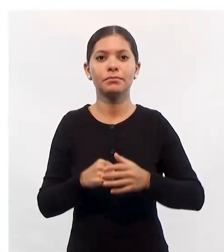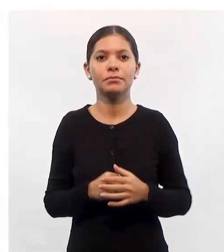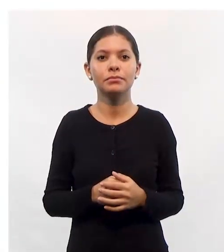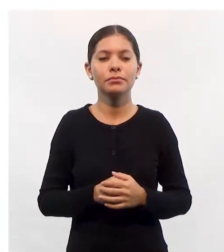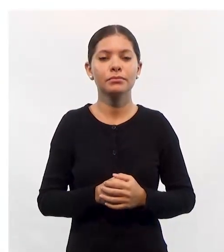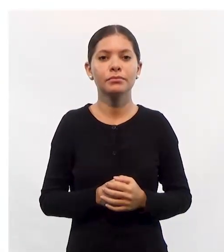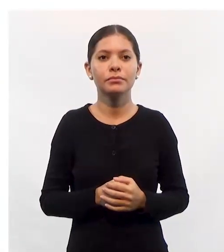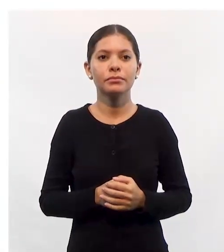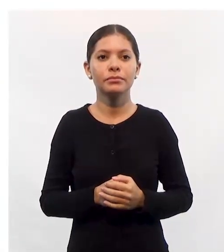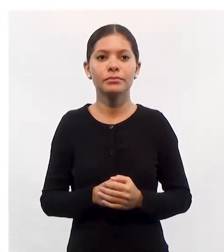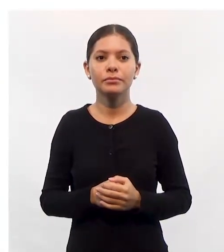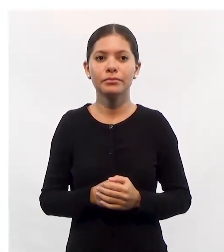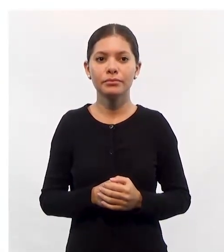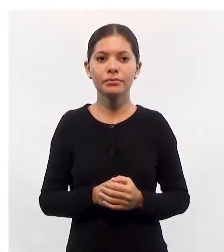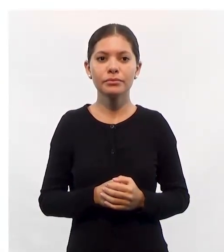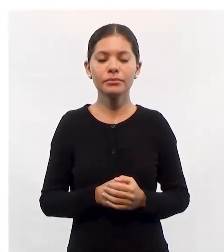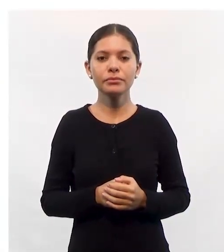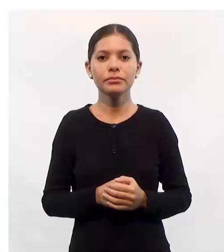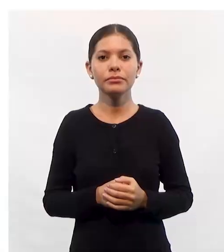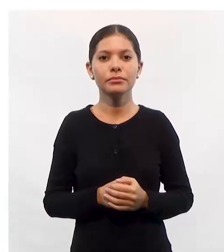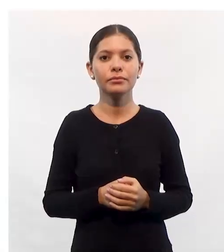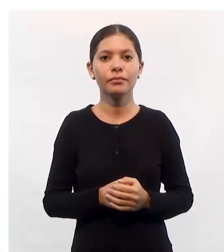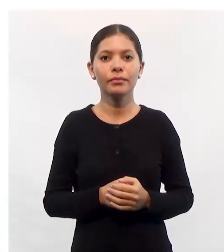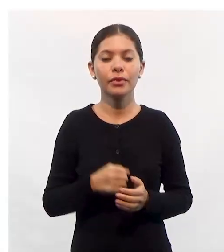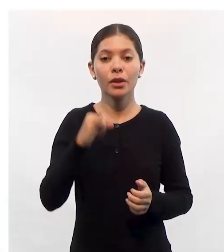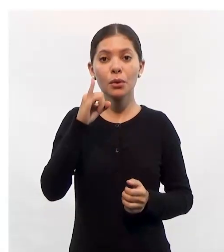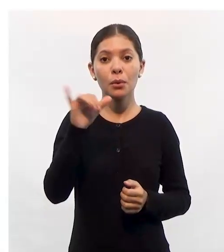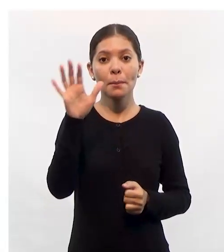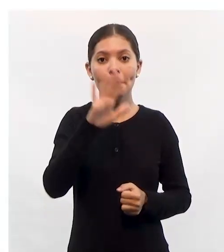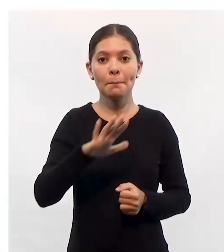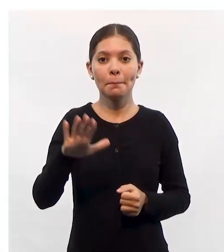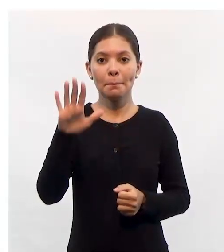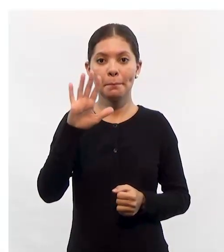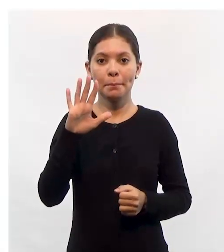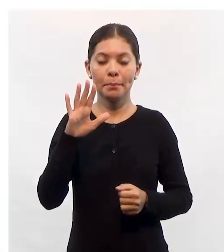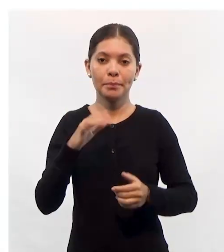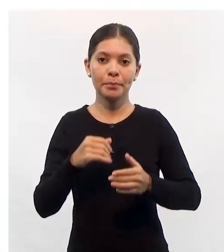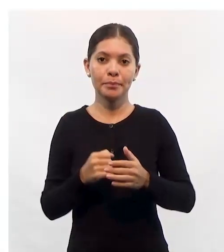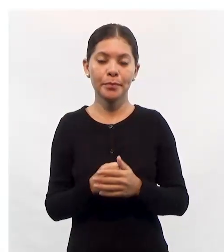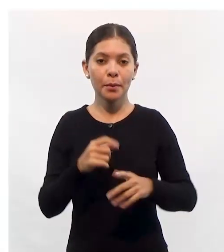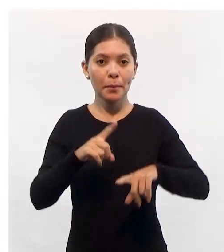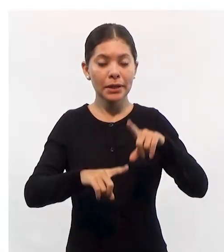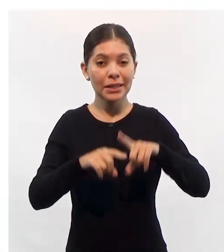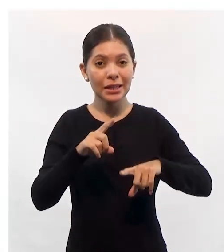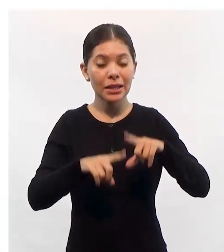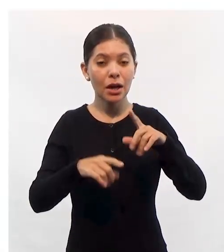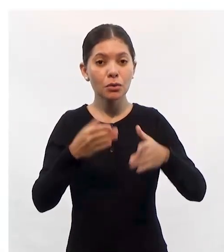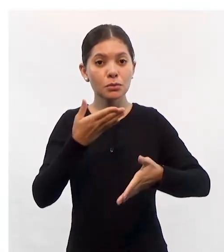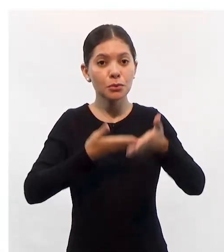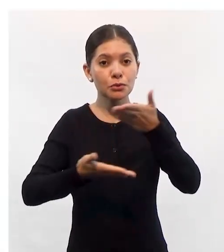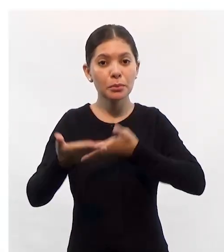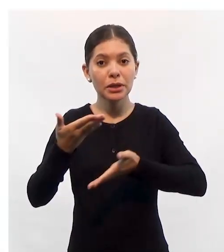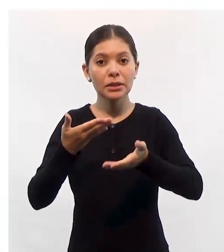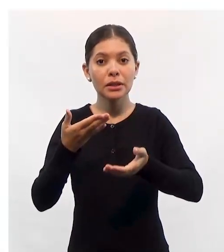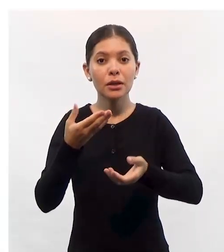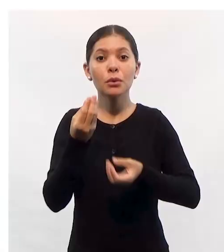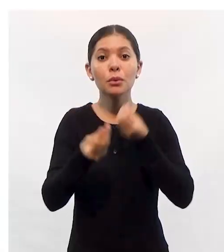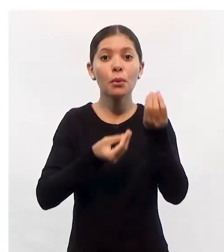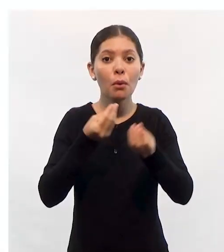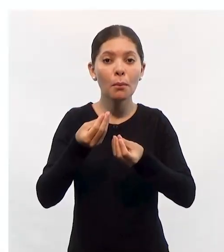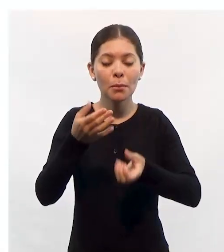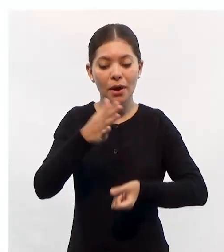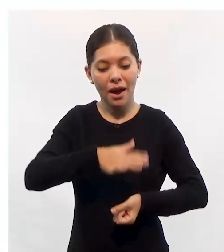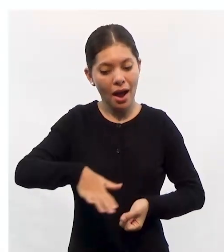outras, e assim sequencialmente. Ou seja, o material se movimenta através de áreas